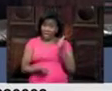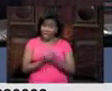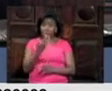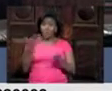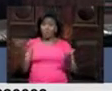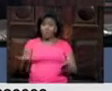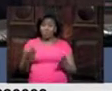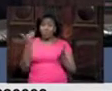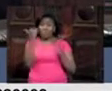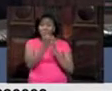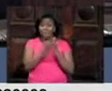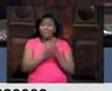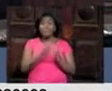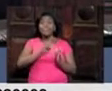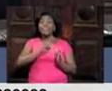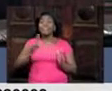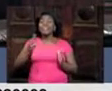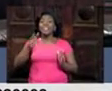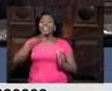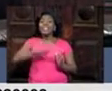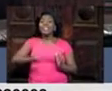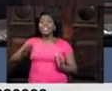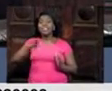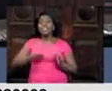acompanhado com atenção, chamado Criança Feliz.